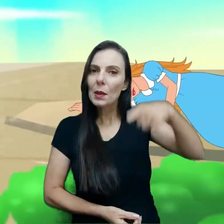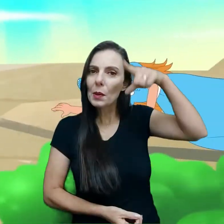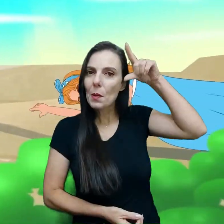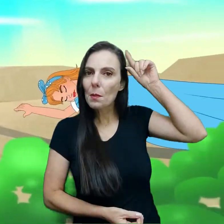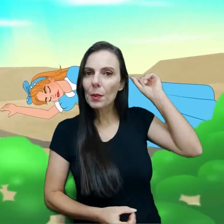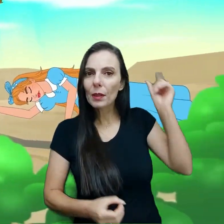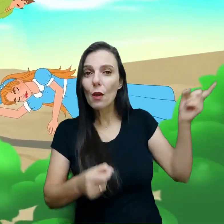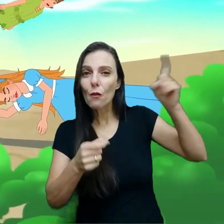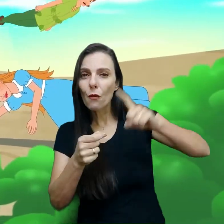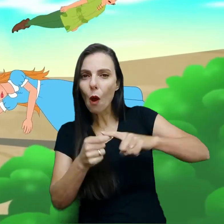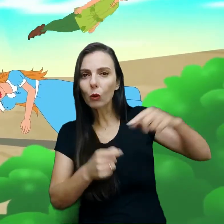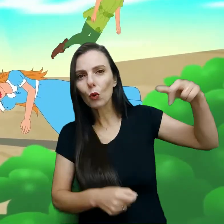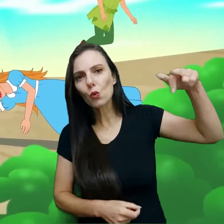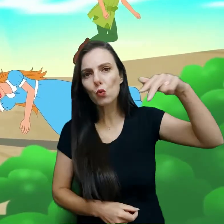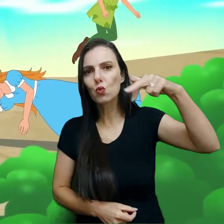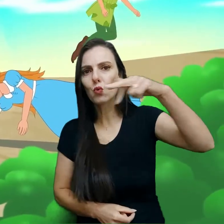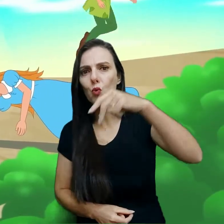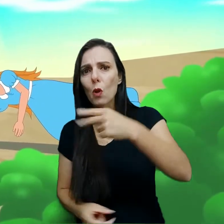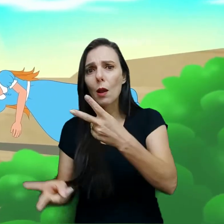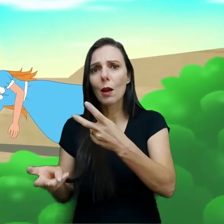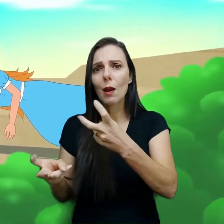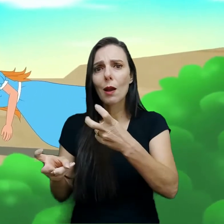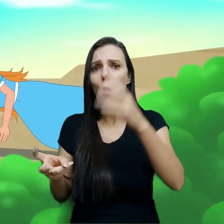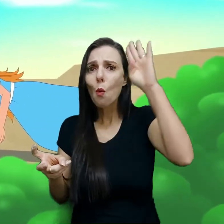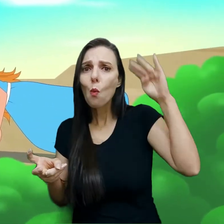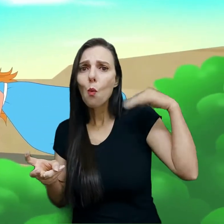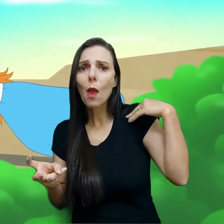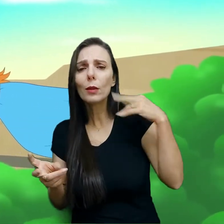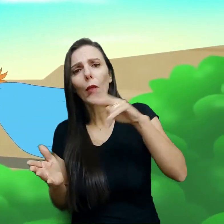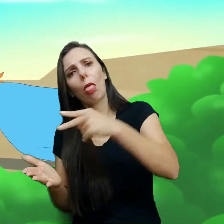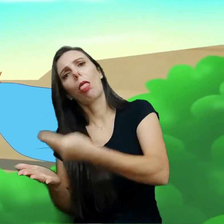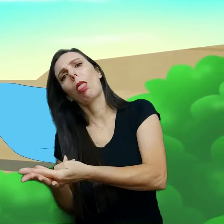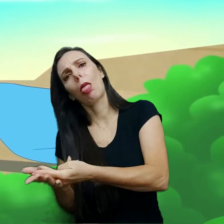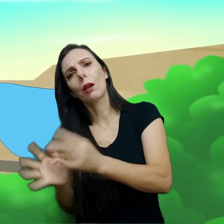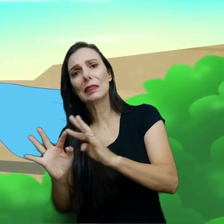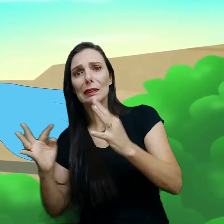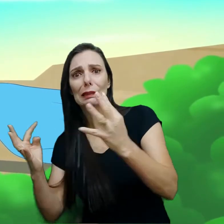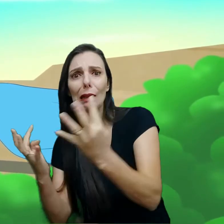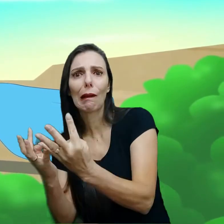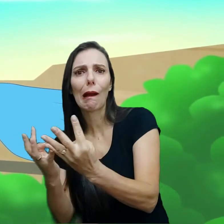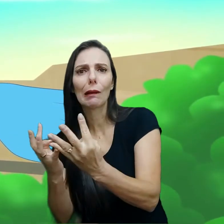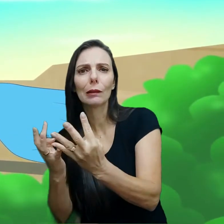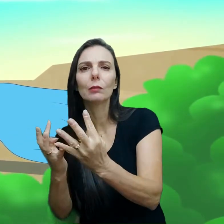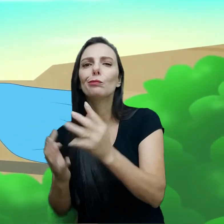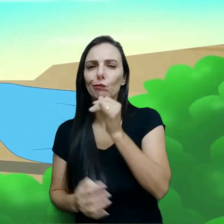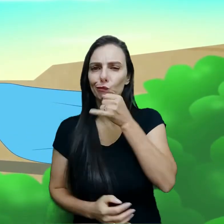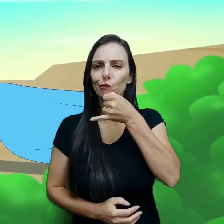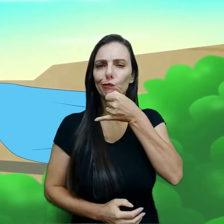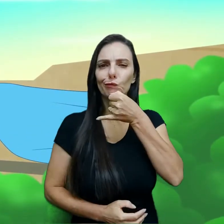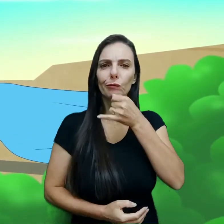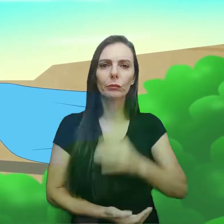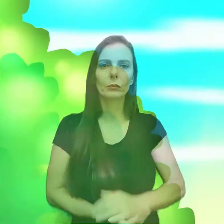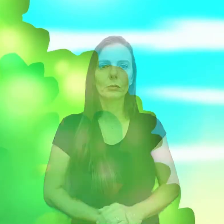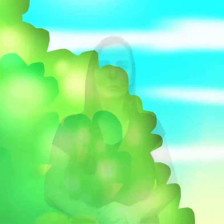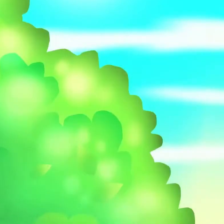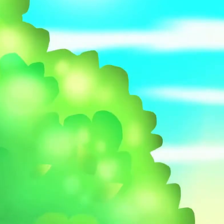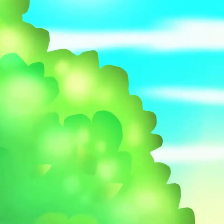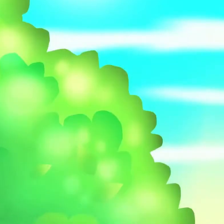Peter, então, quando estava voltando, viu Wendy deitada nas pedras e cercada, e ficou muito